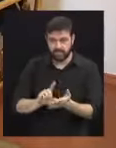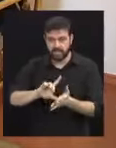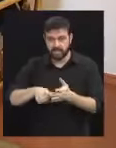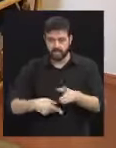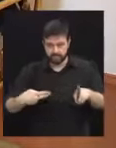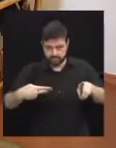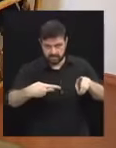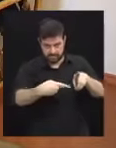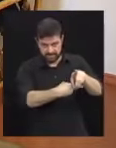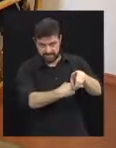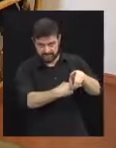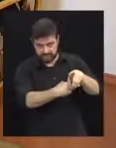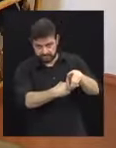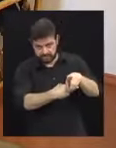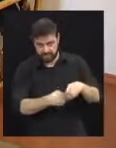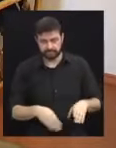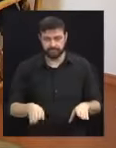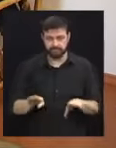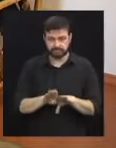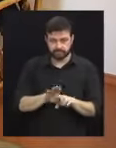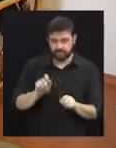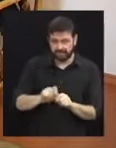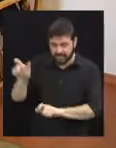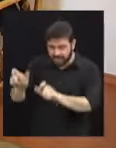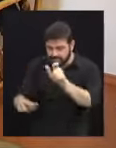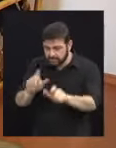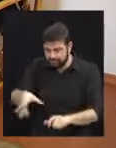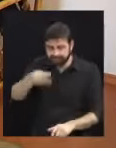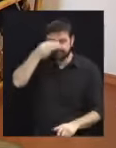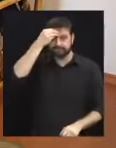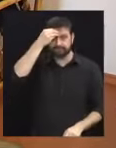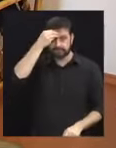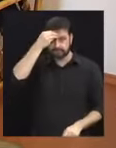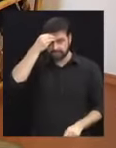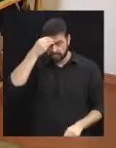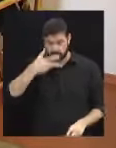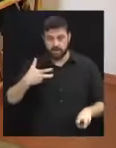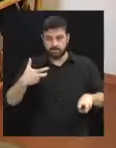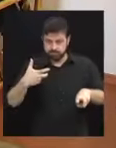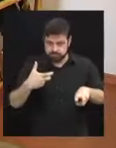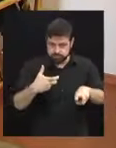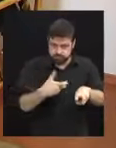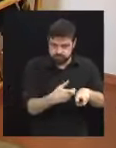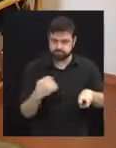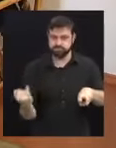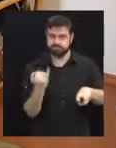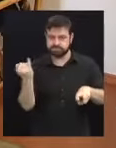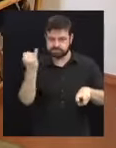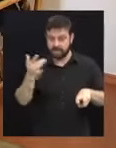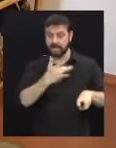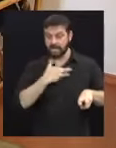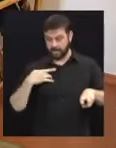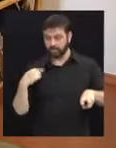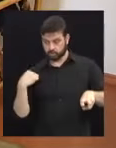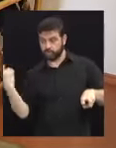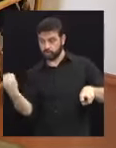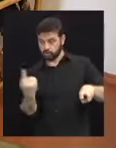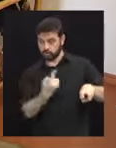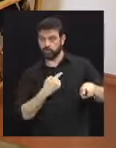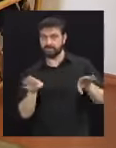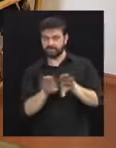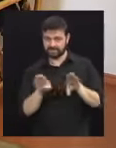castração, né? Fazer as pessoas entenderem a importância da vacinação, que não é só a saúde do animal, é a sua também. A gente